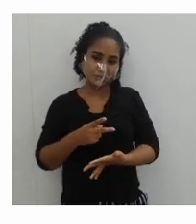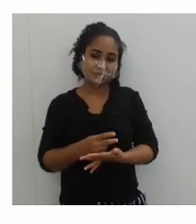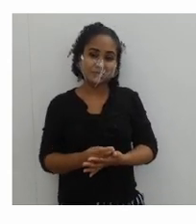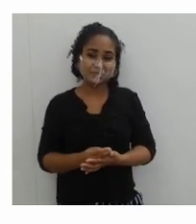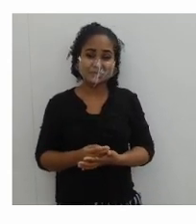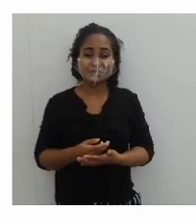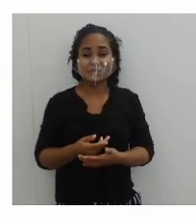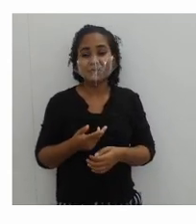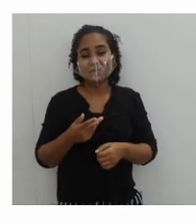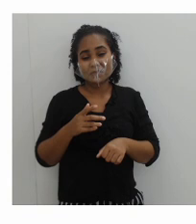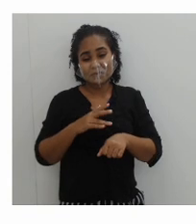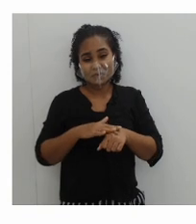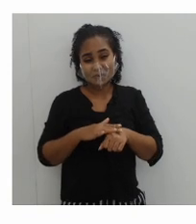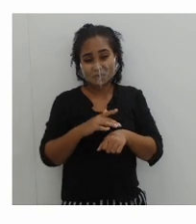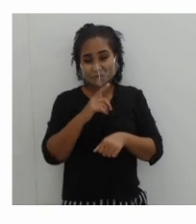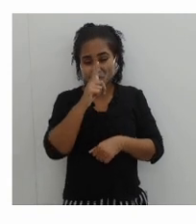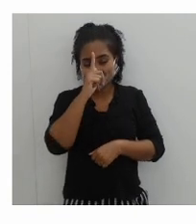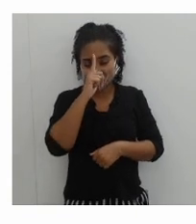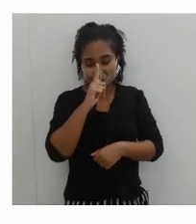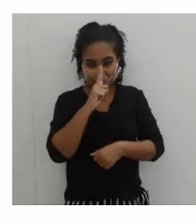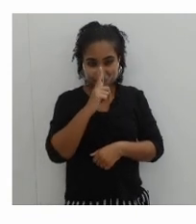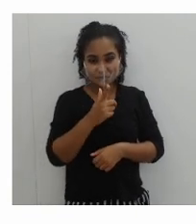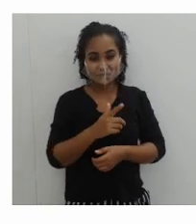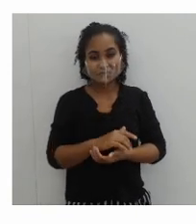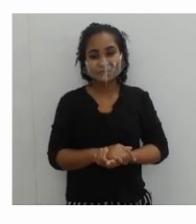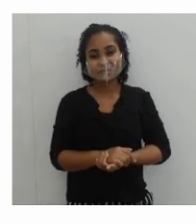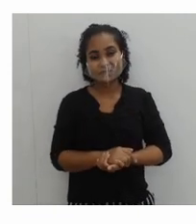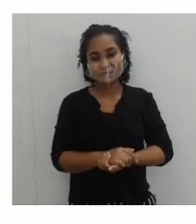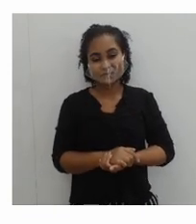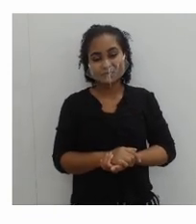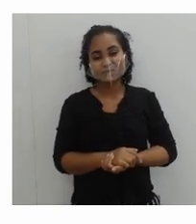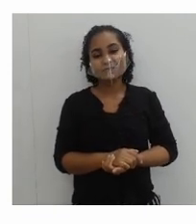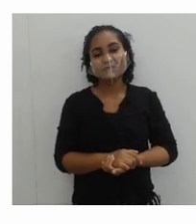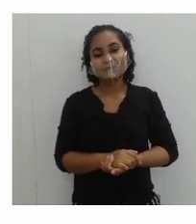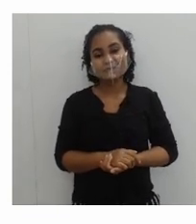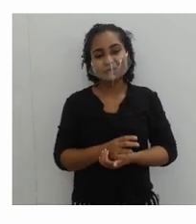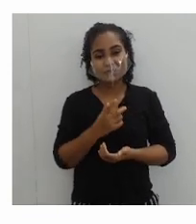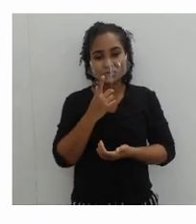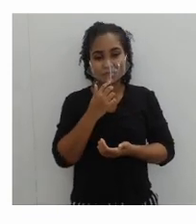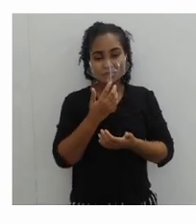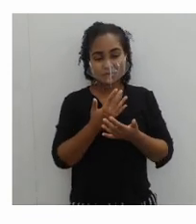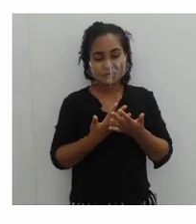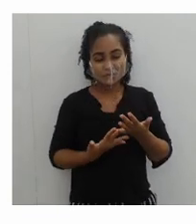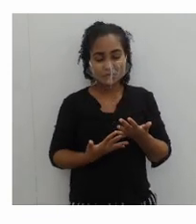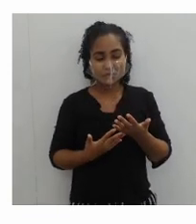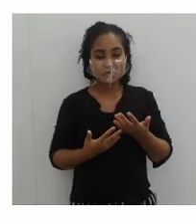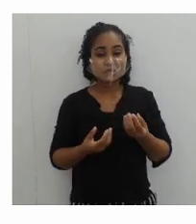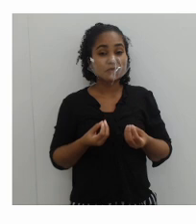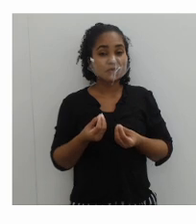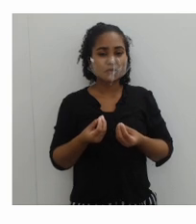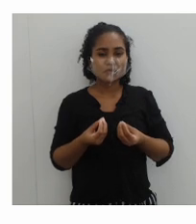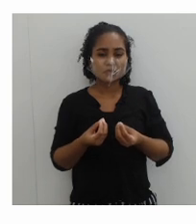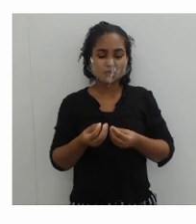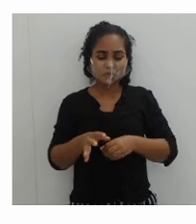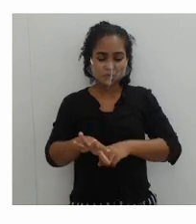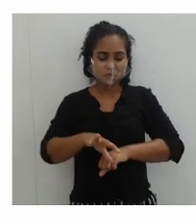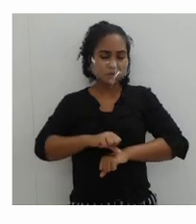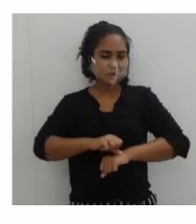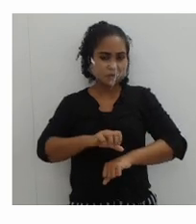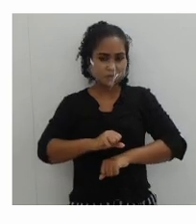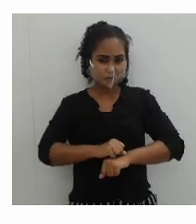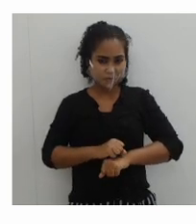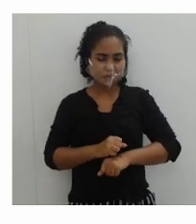pessoas anêmicas, né? Anemia ferropriva, perda de sangue. A transmissão é como, Érica? A